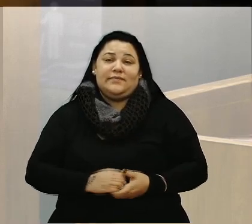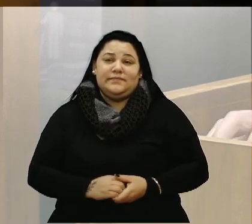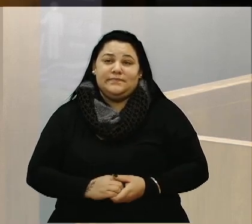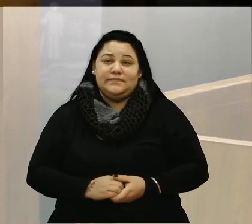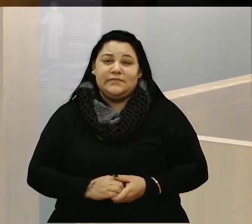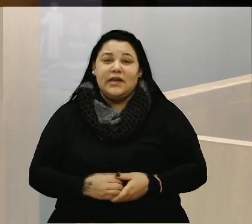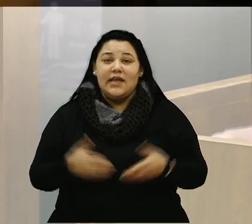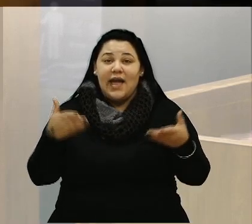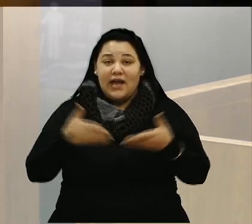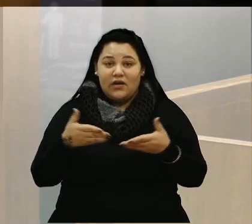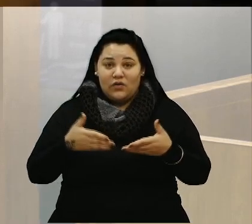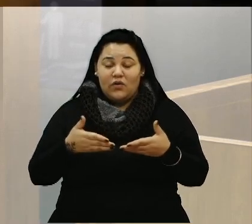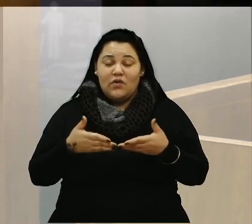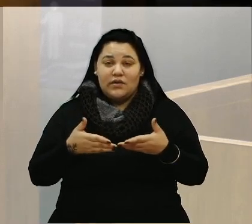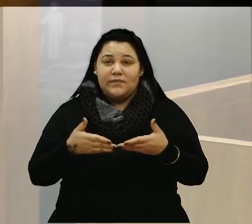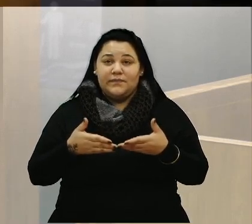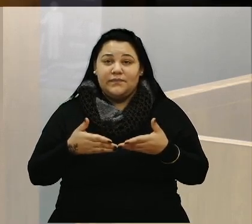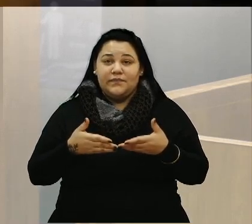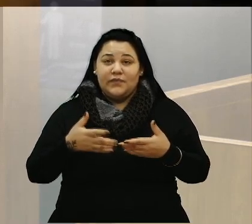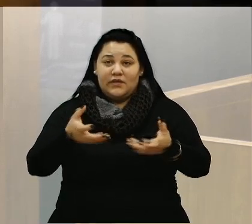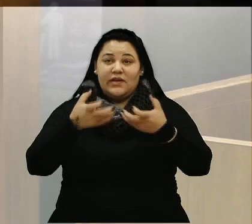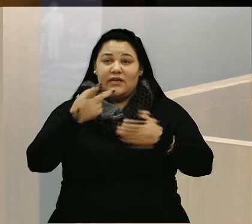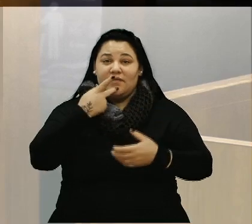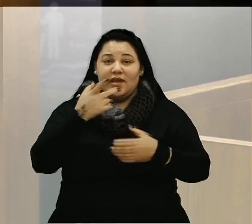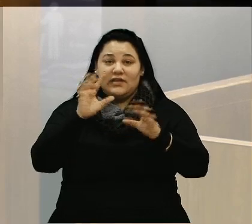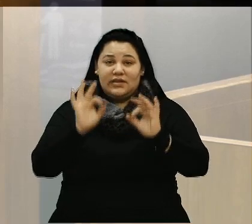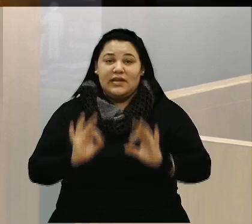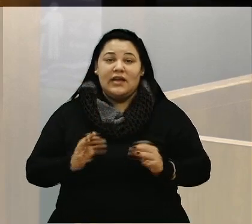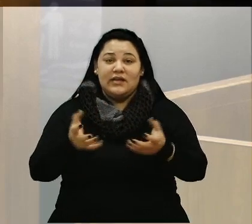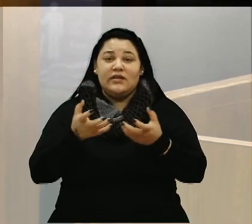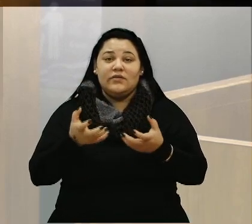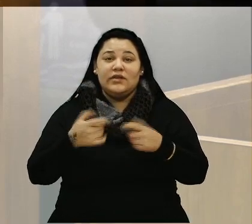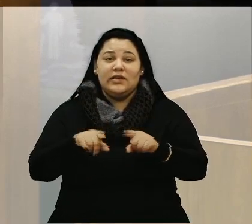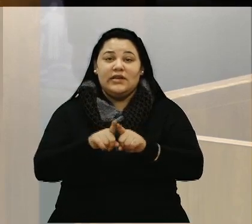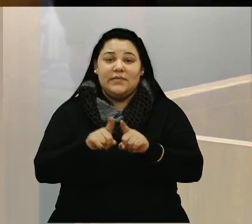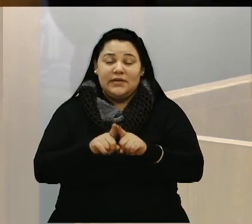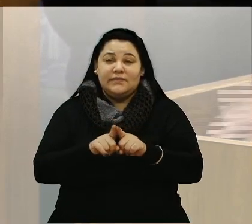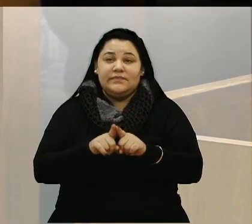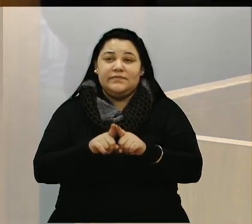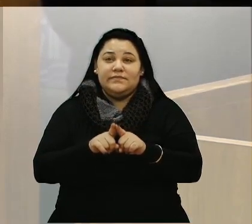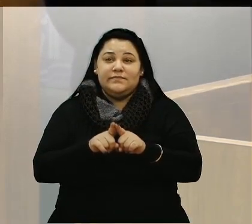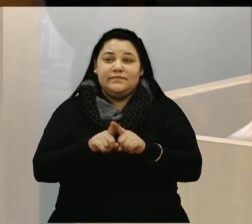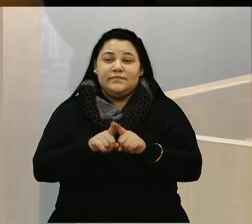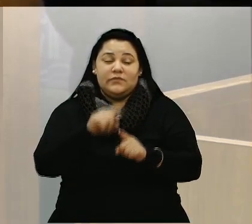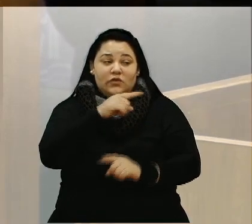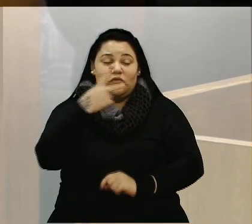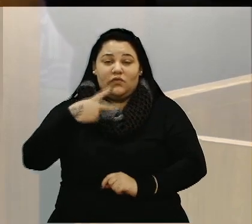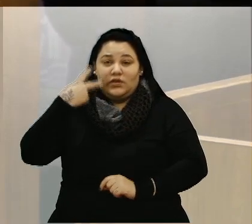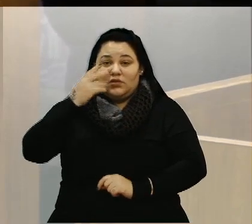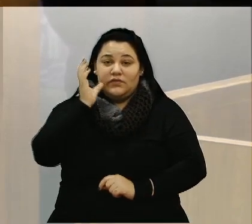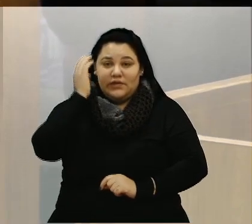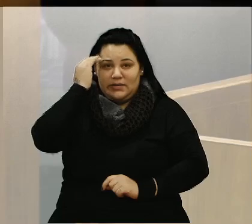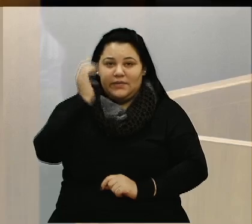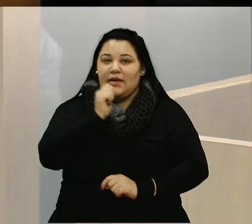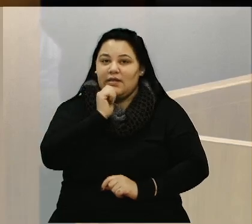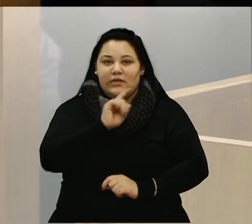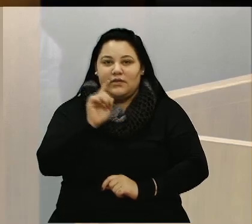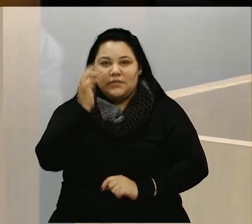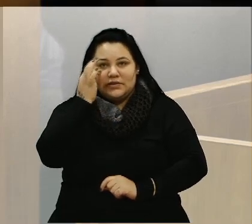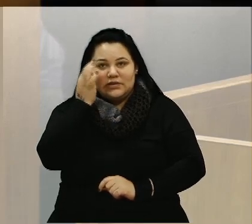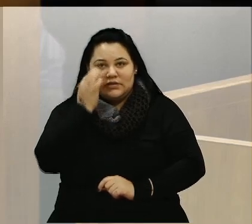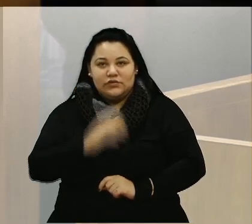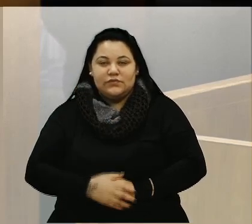E agora eu entro numa questão, e eu gostaria aqui, o vereador Felipe não está presente, mas não importa, né? O